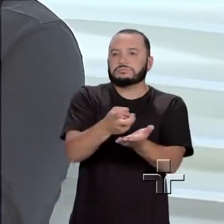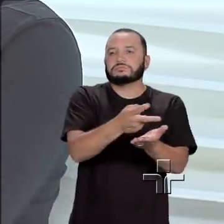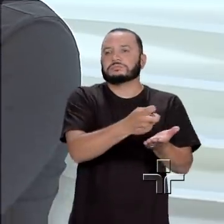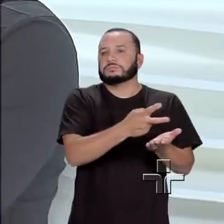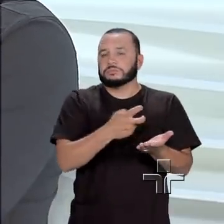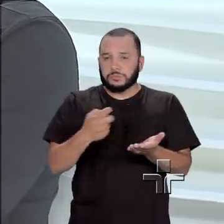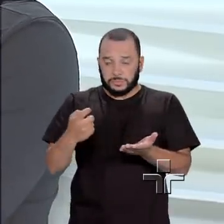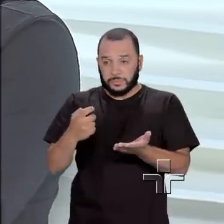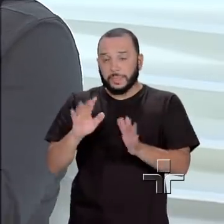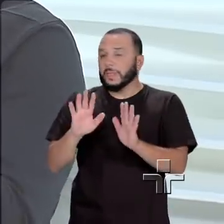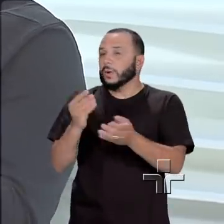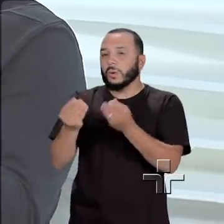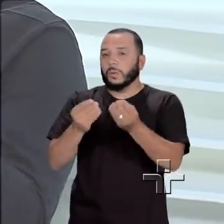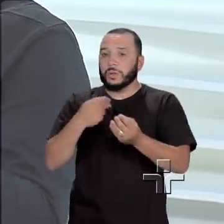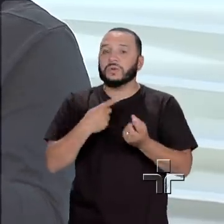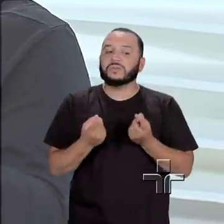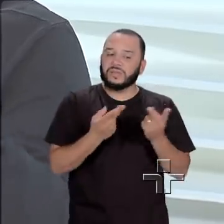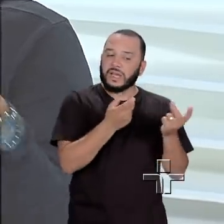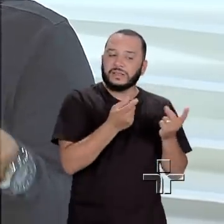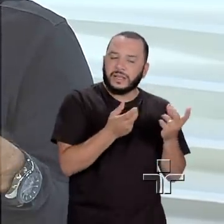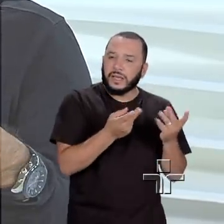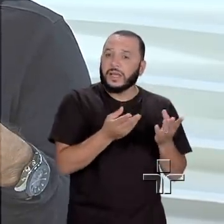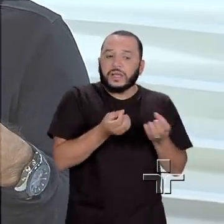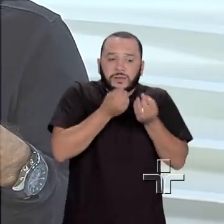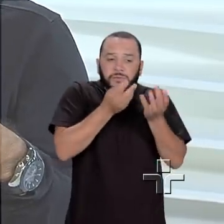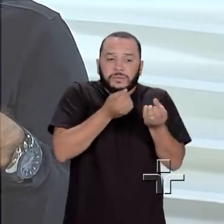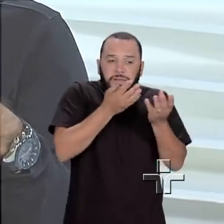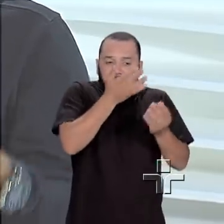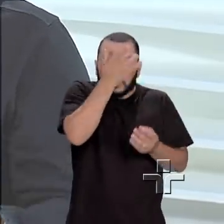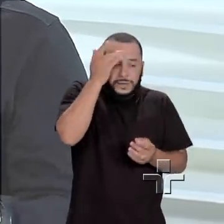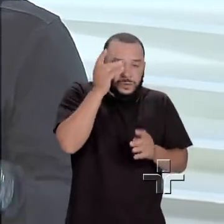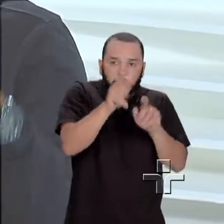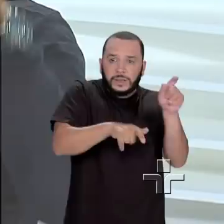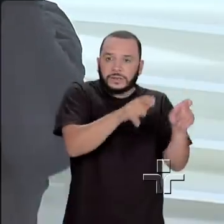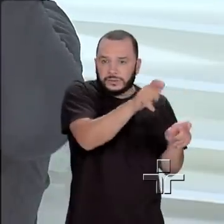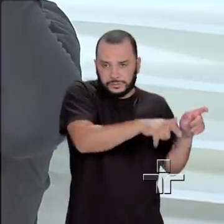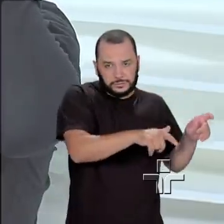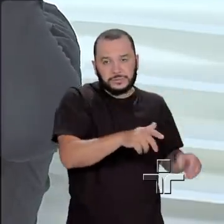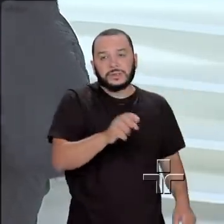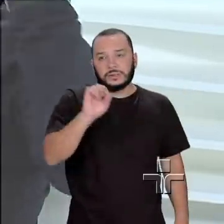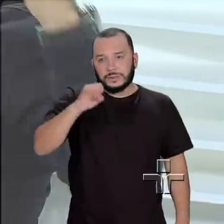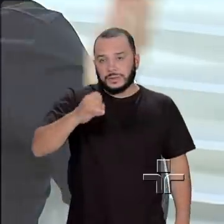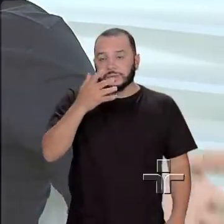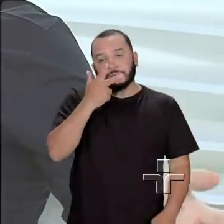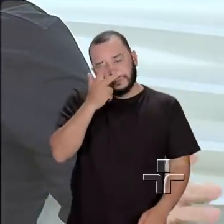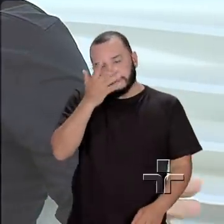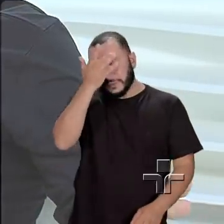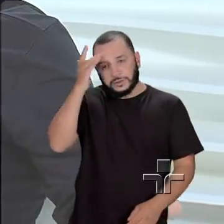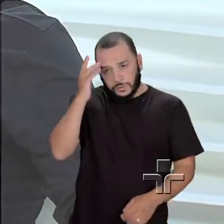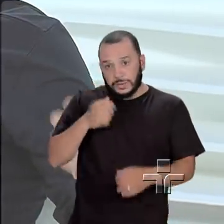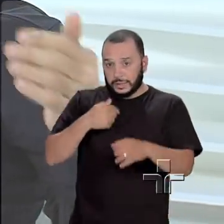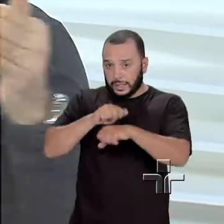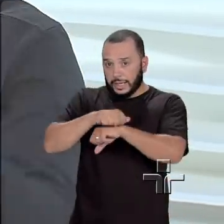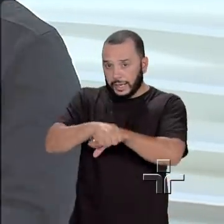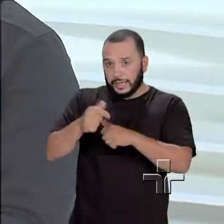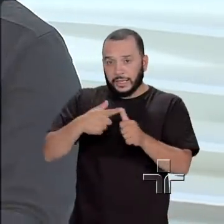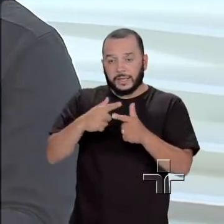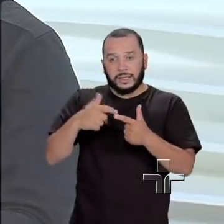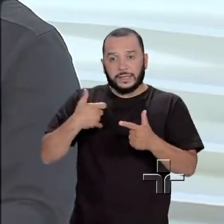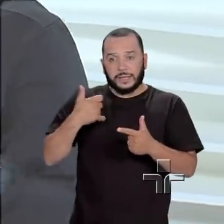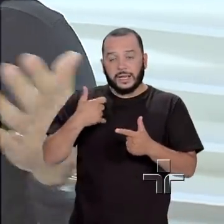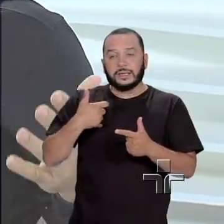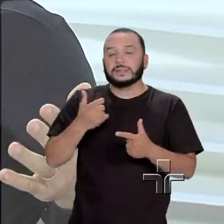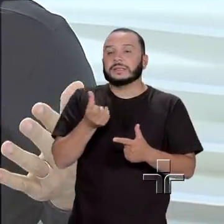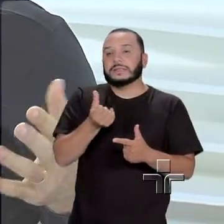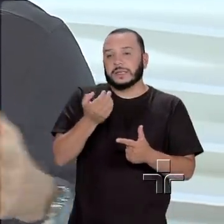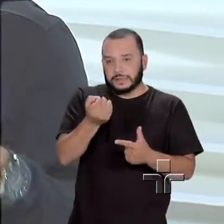depende de eu vender conjuntos específicos de usuários. Pessoas calvas de mais de 60 anos de idade que moram no